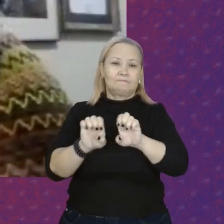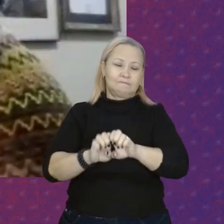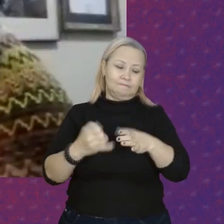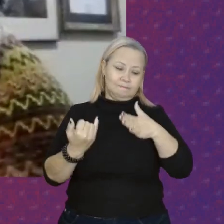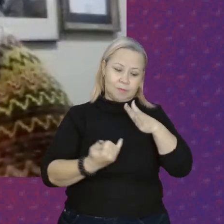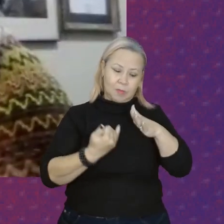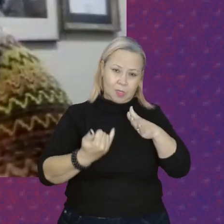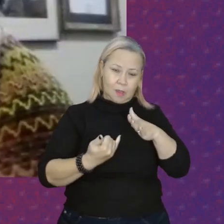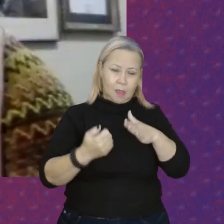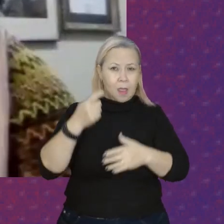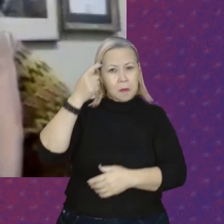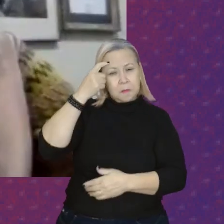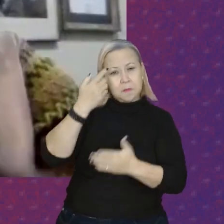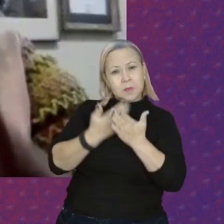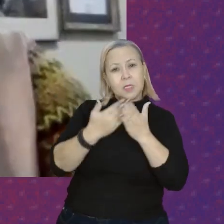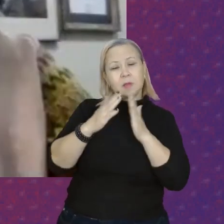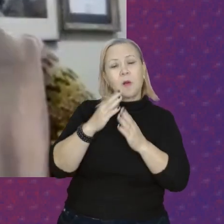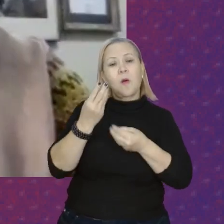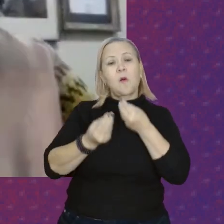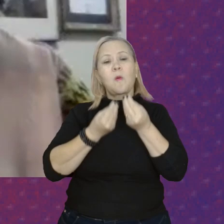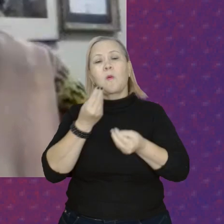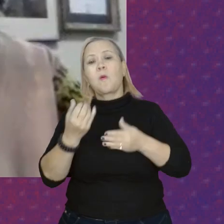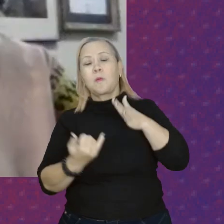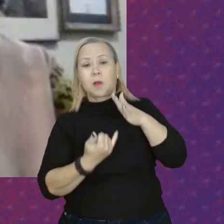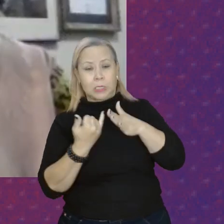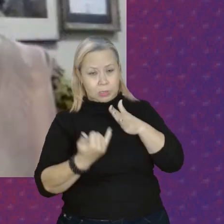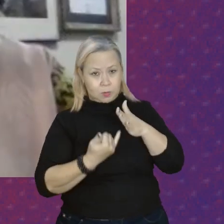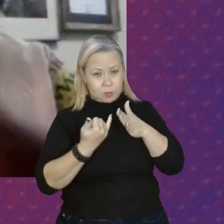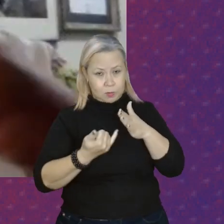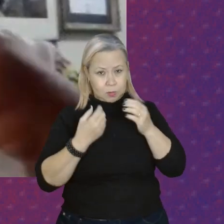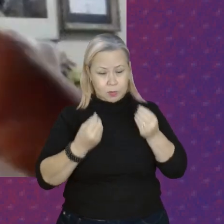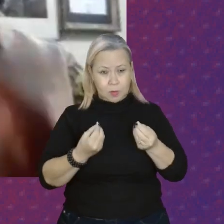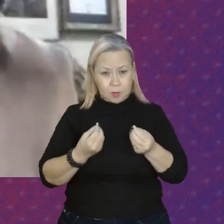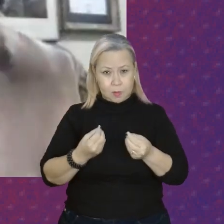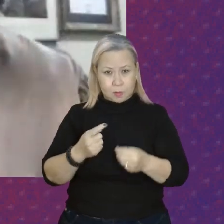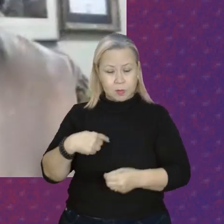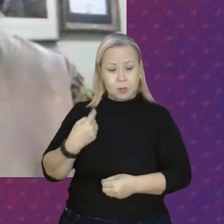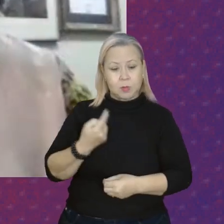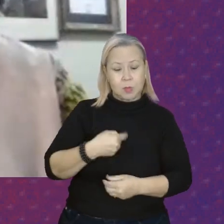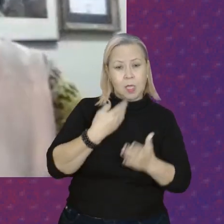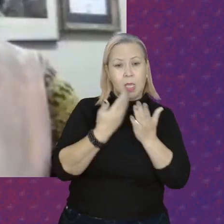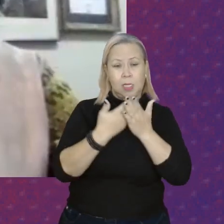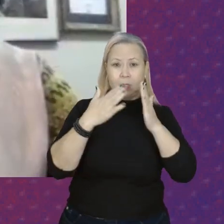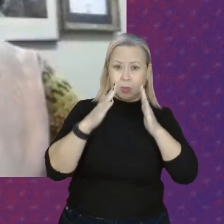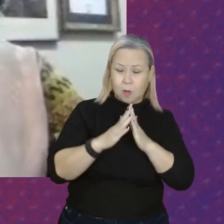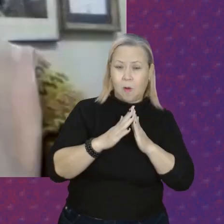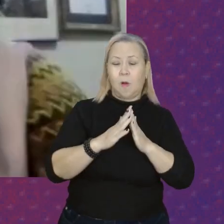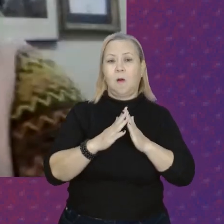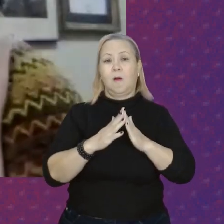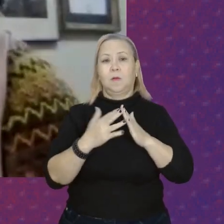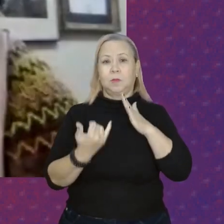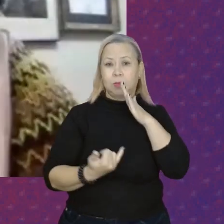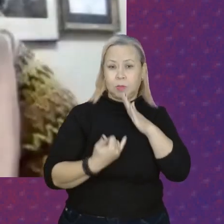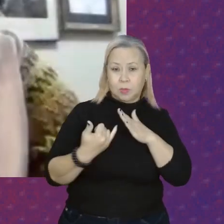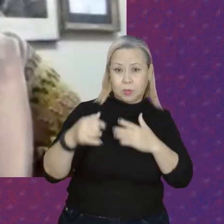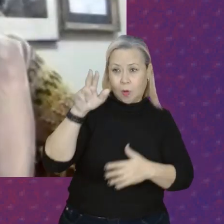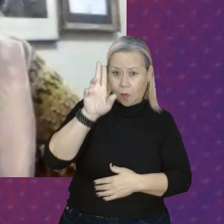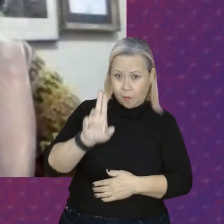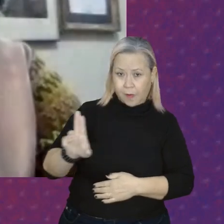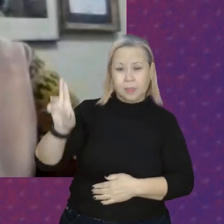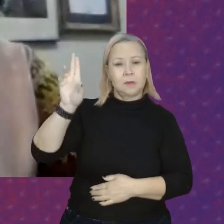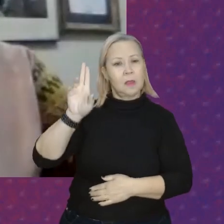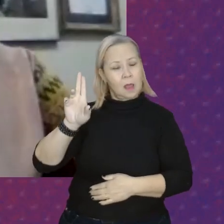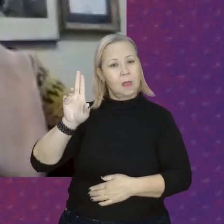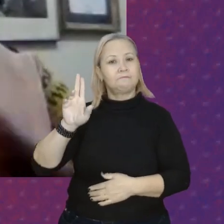na escola, né? Como que as instituições, como as escolas, né? Como as